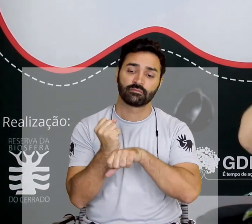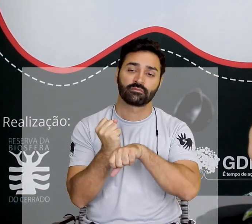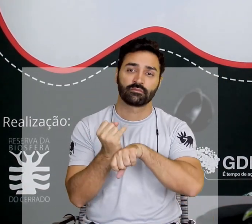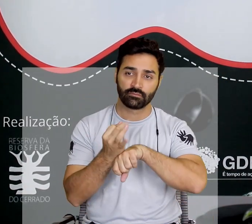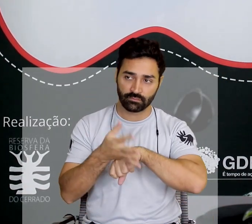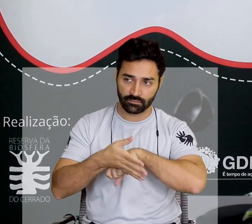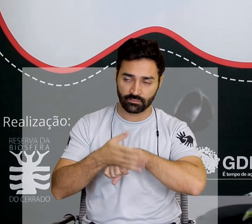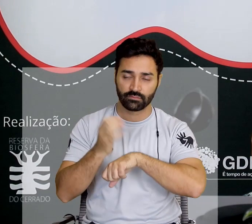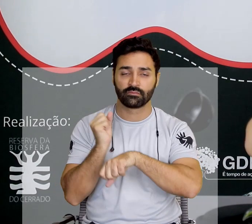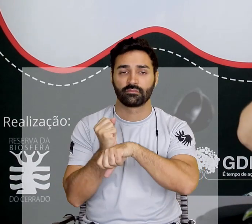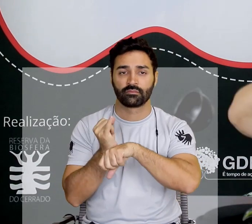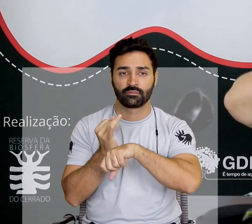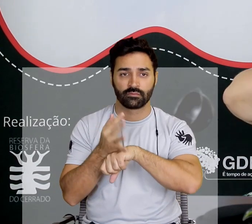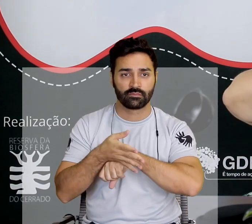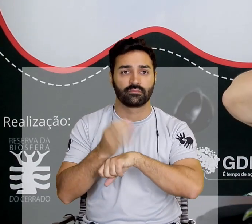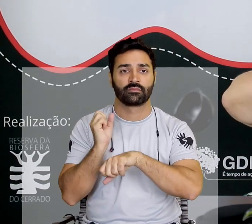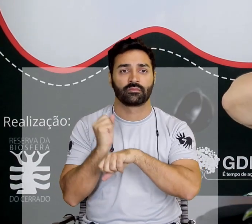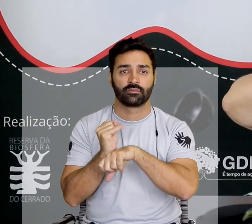Madrugada.